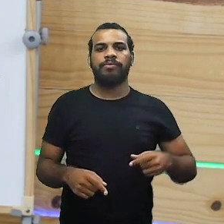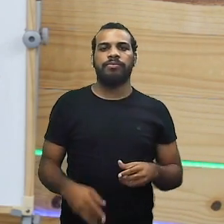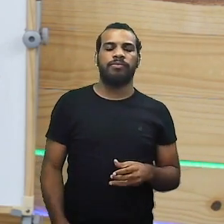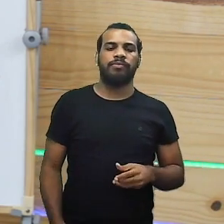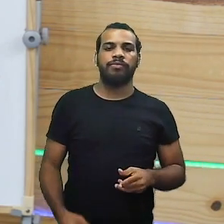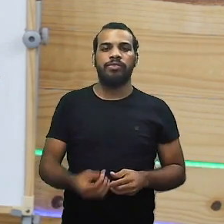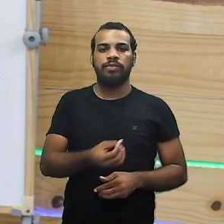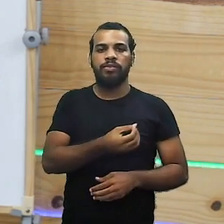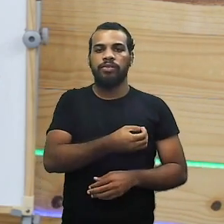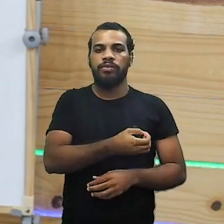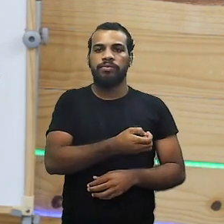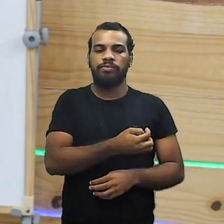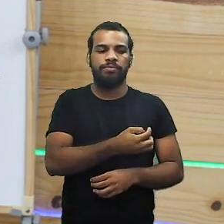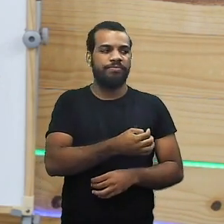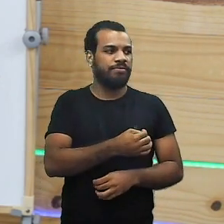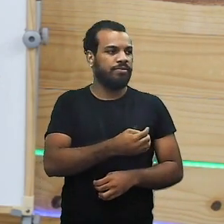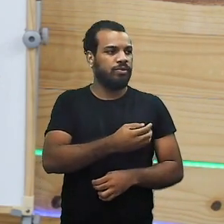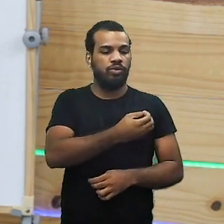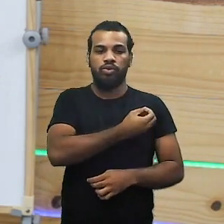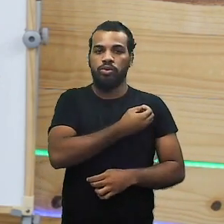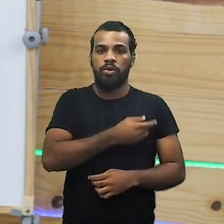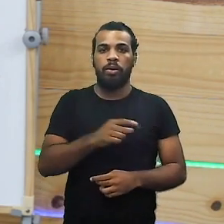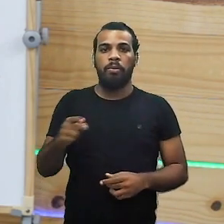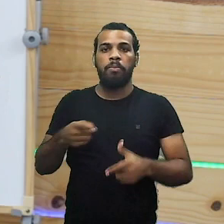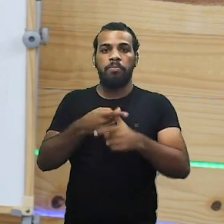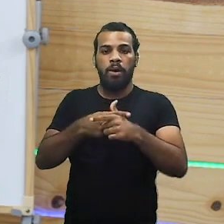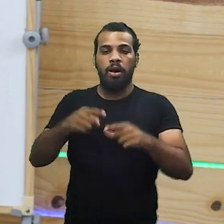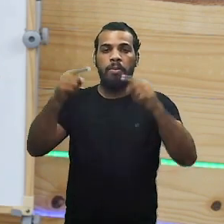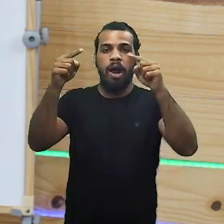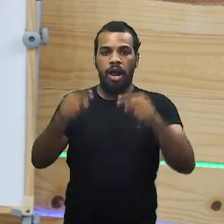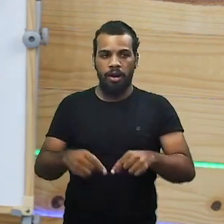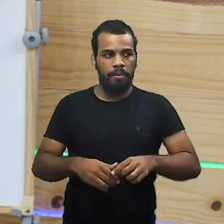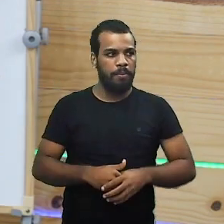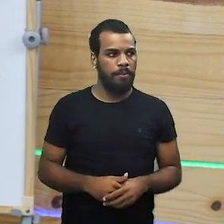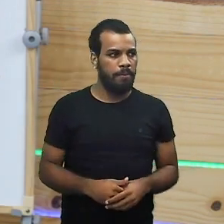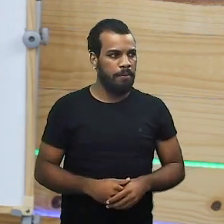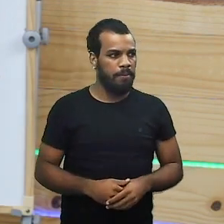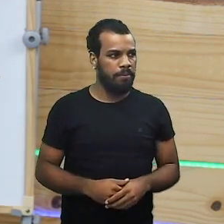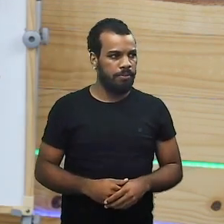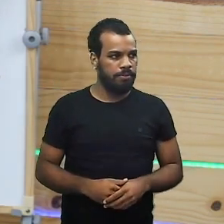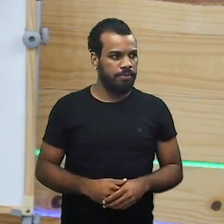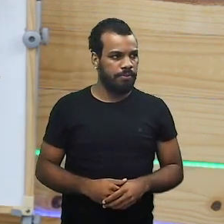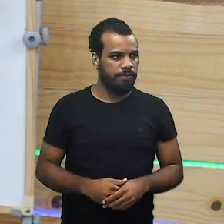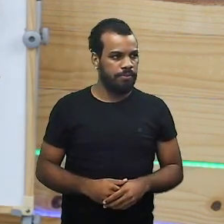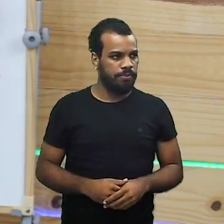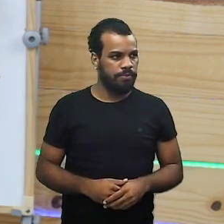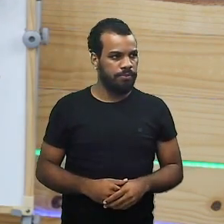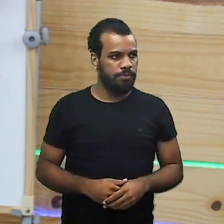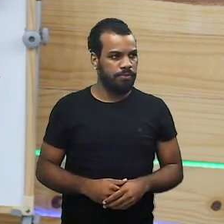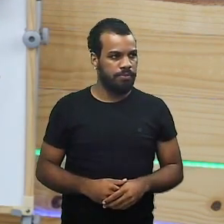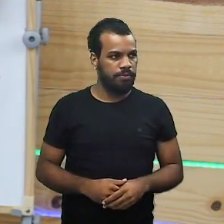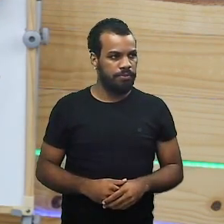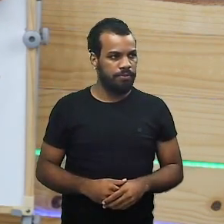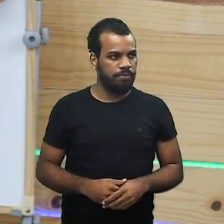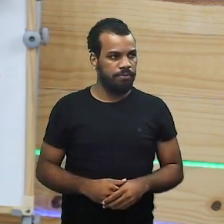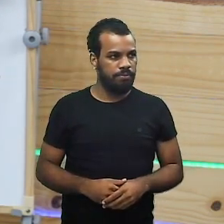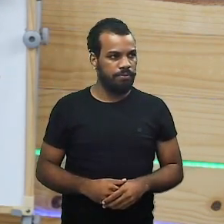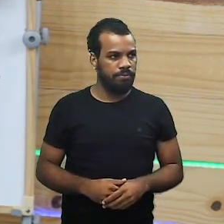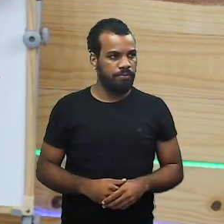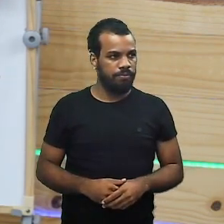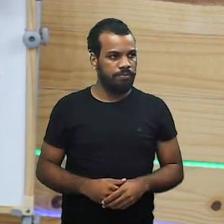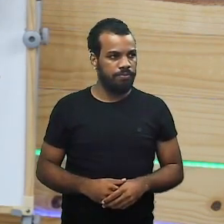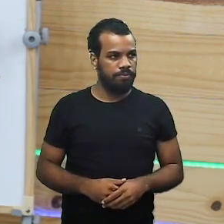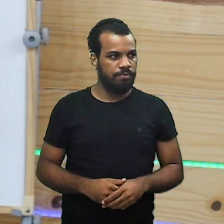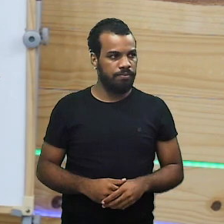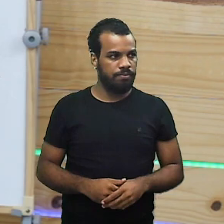números do radical. Assim, vê. Você percebe que aqui eu tenho um par de números 2, dá 2